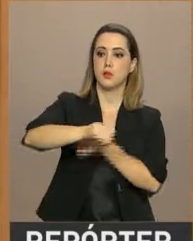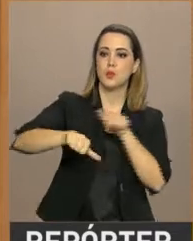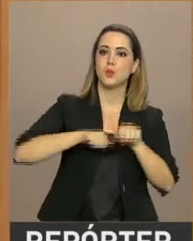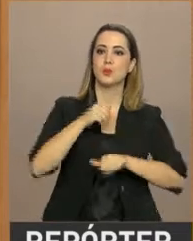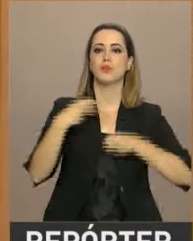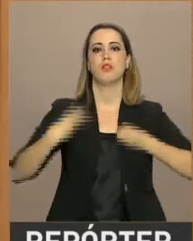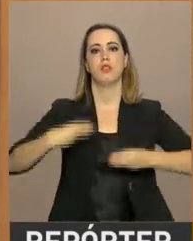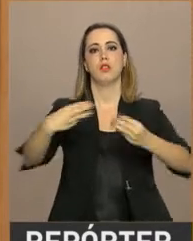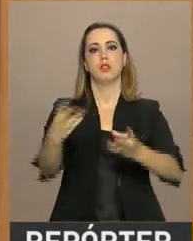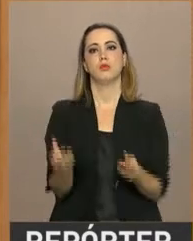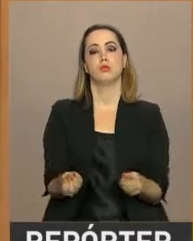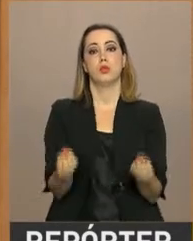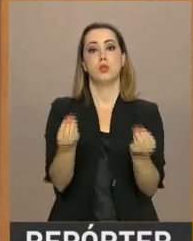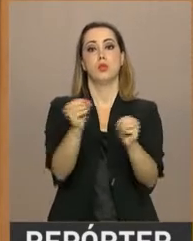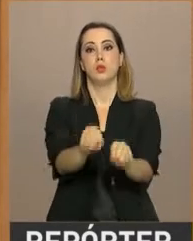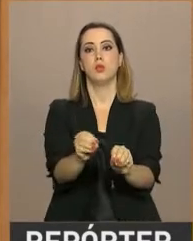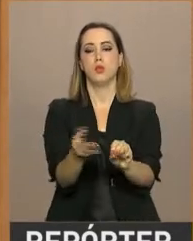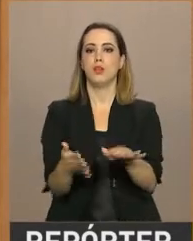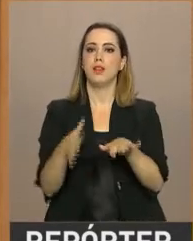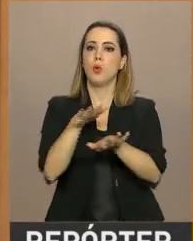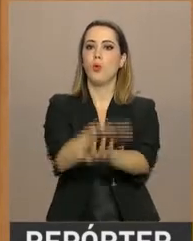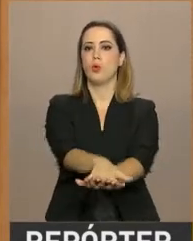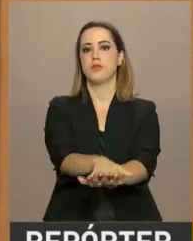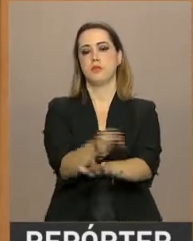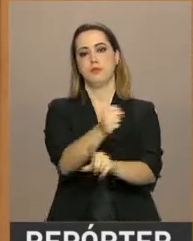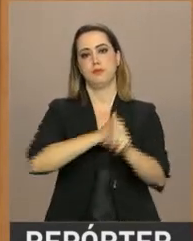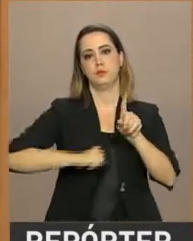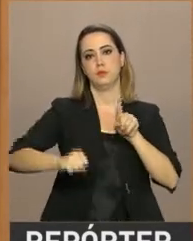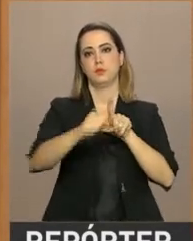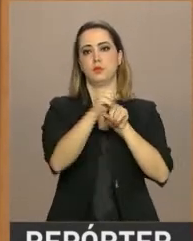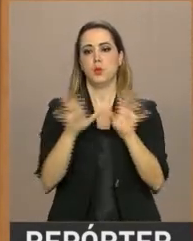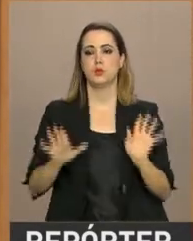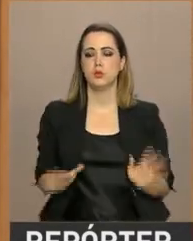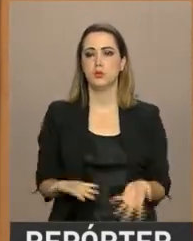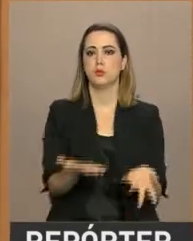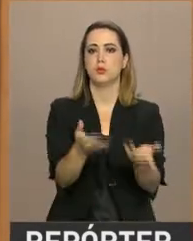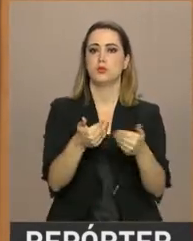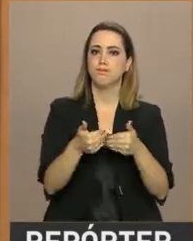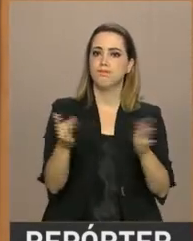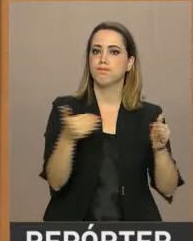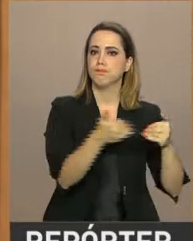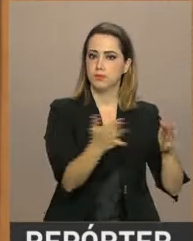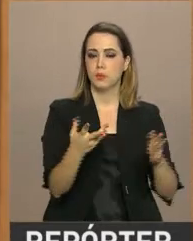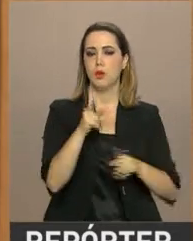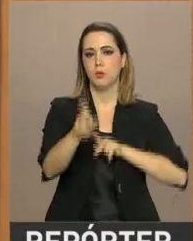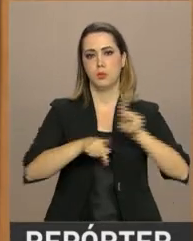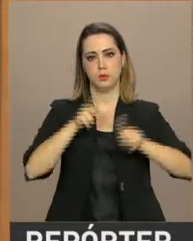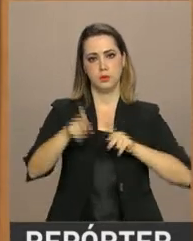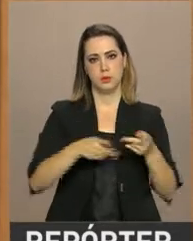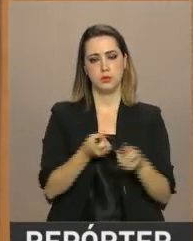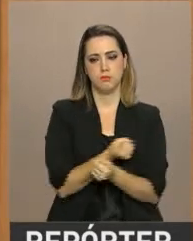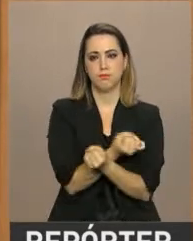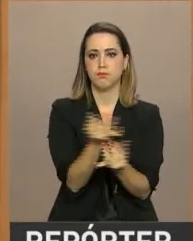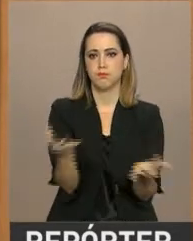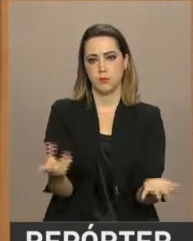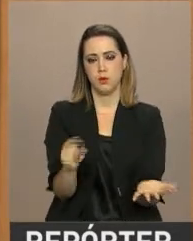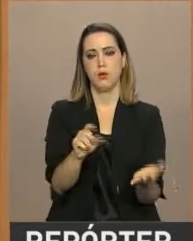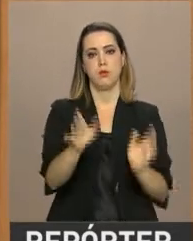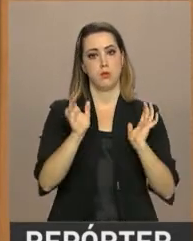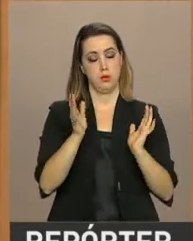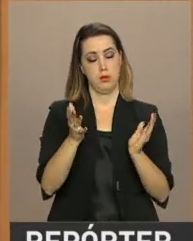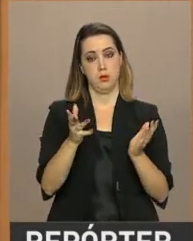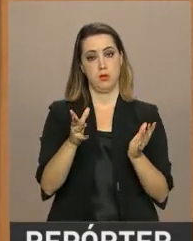de inclusão social por meio do incentivo e da ampliação do acesso da população aos bens culturais isso